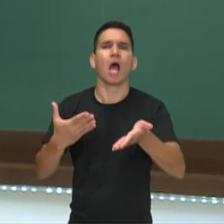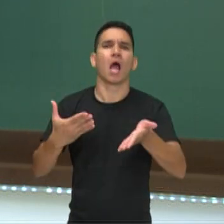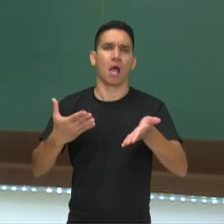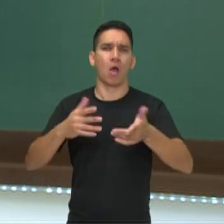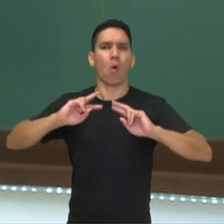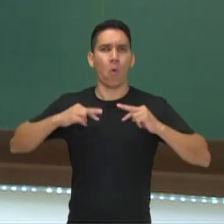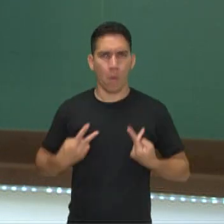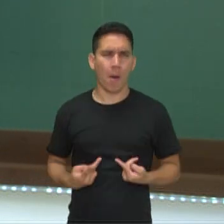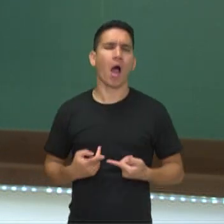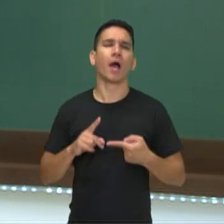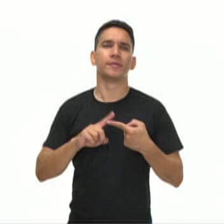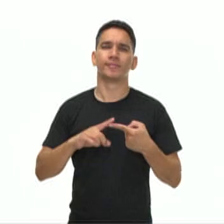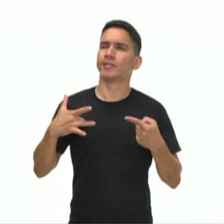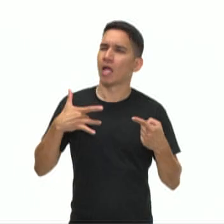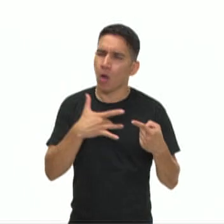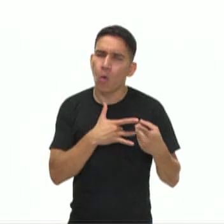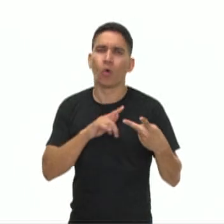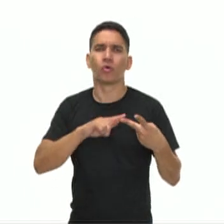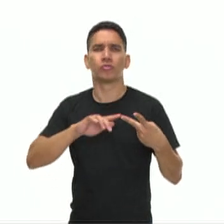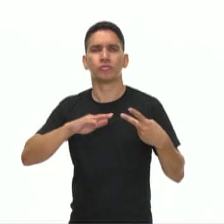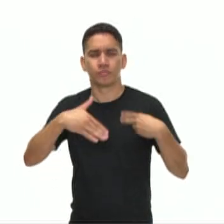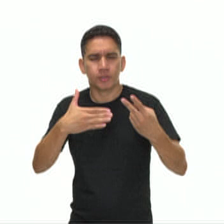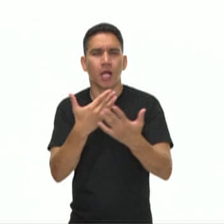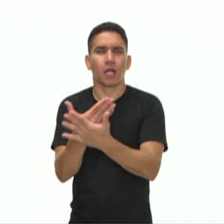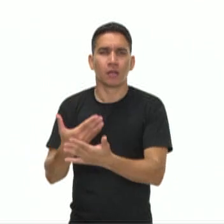renda. Daí você pensa aqui no Zimbábue,